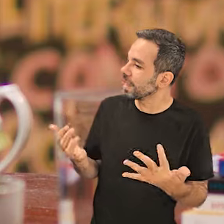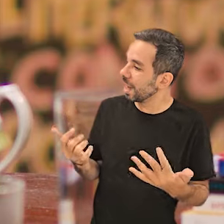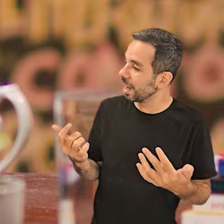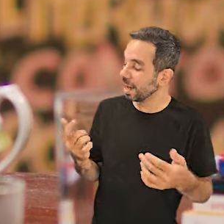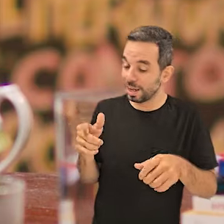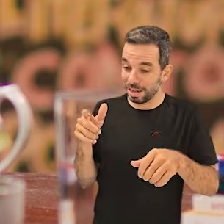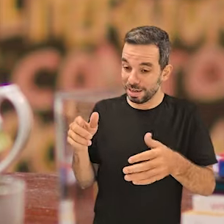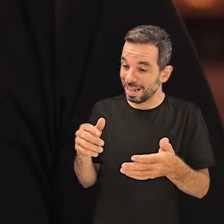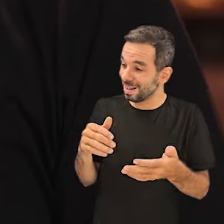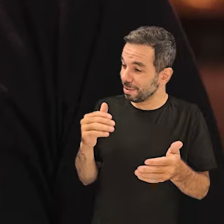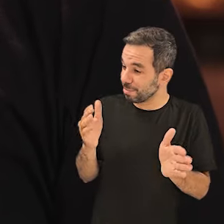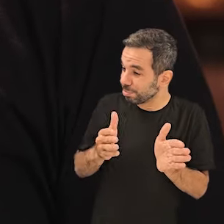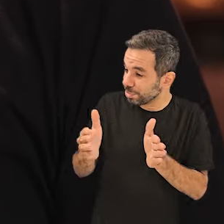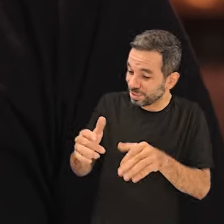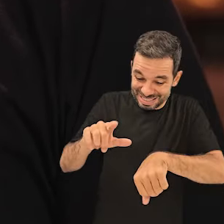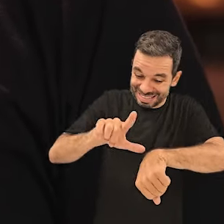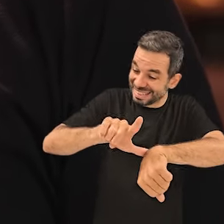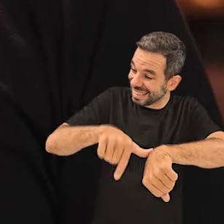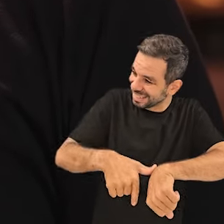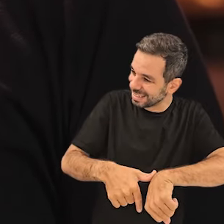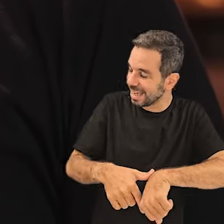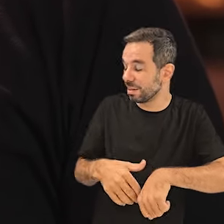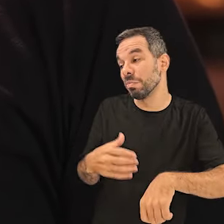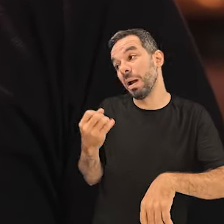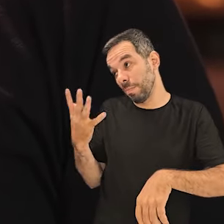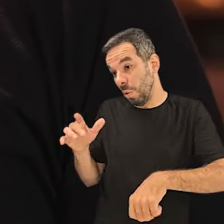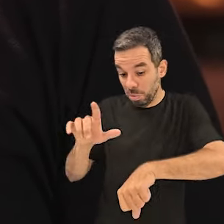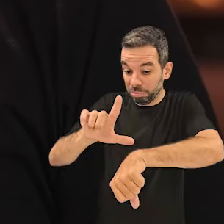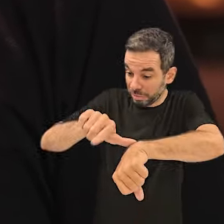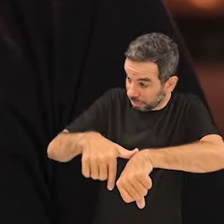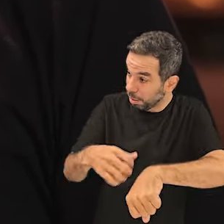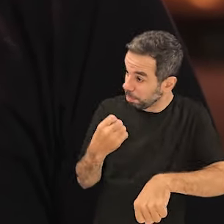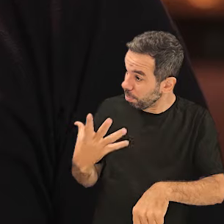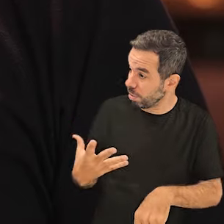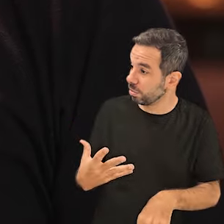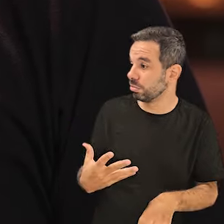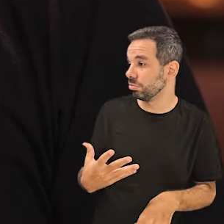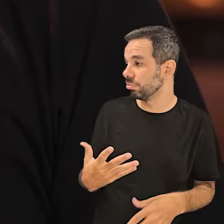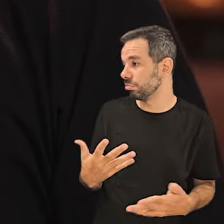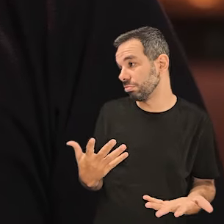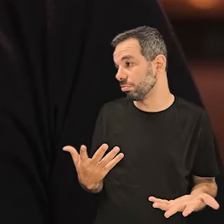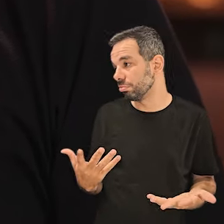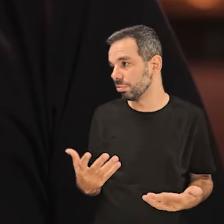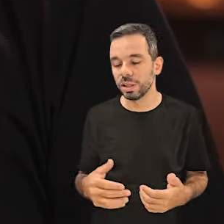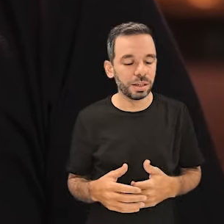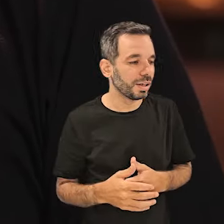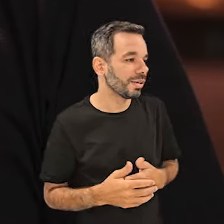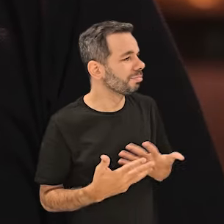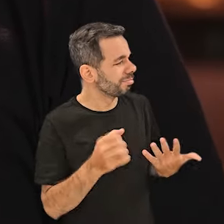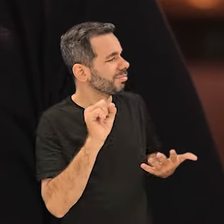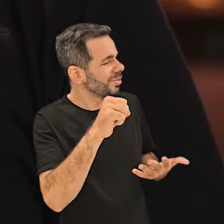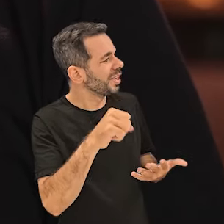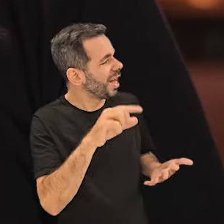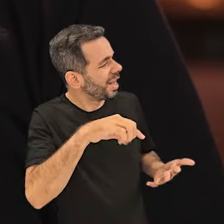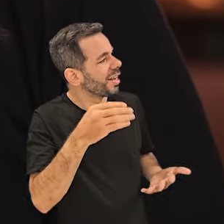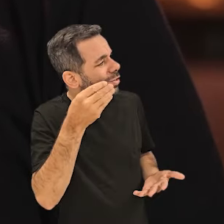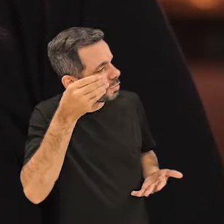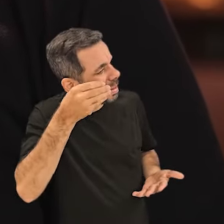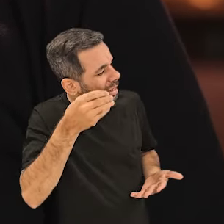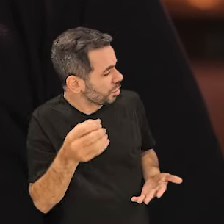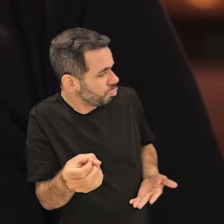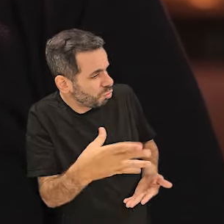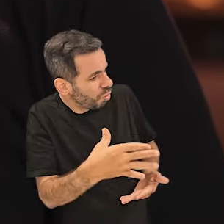tarde do que mais tarde. Eu acho que é isso, é isso. No momento certo. Se permitir uma nova experiência de